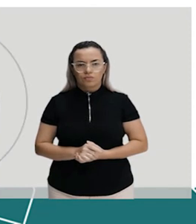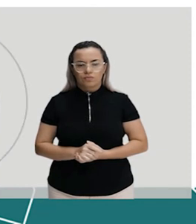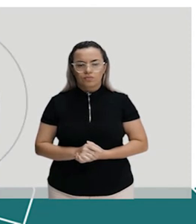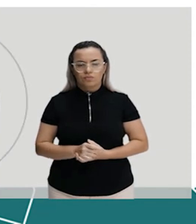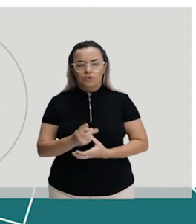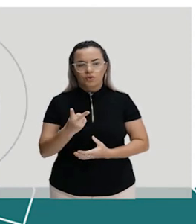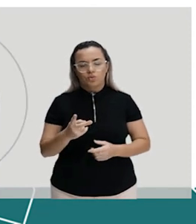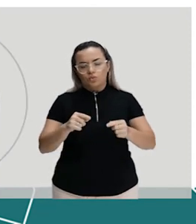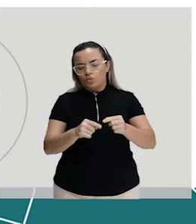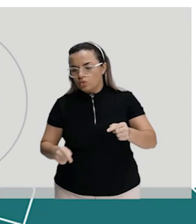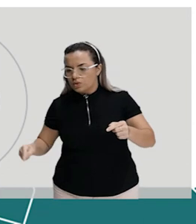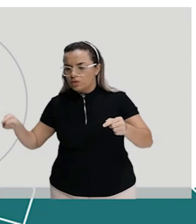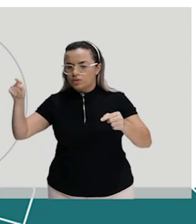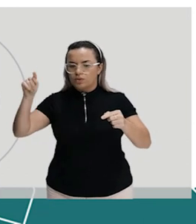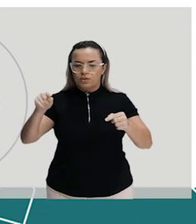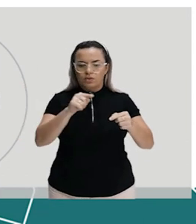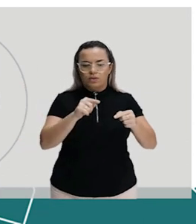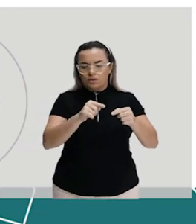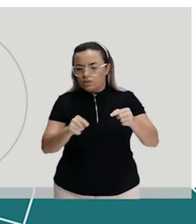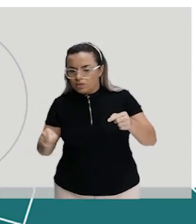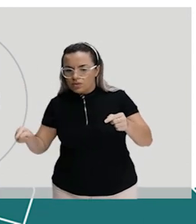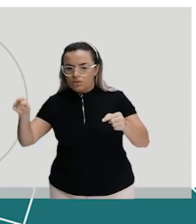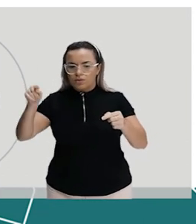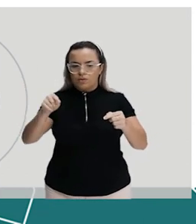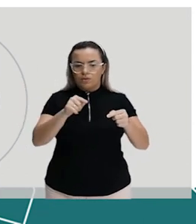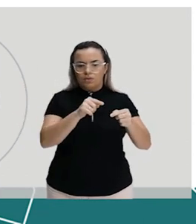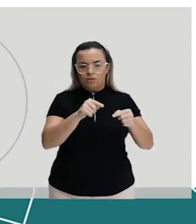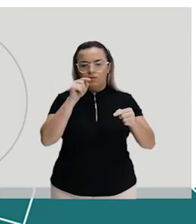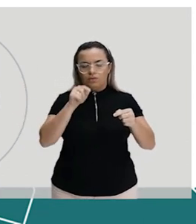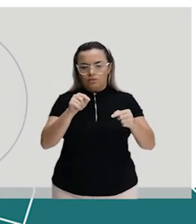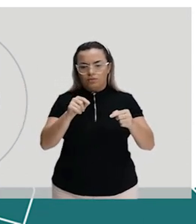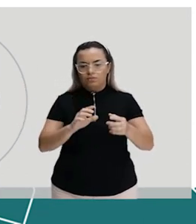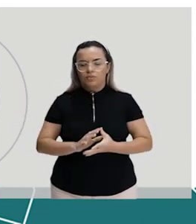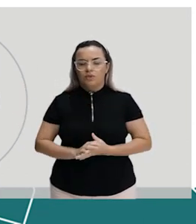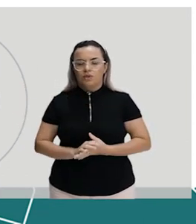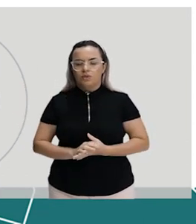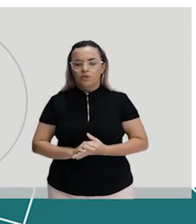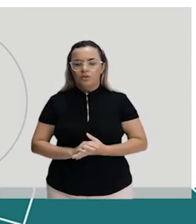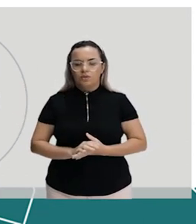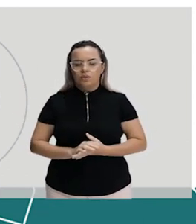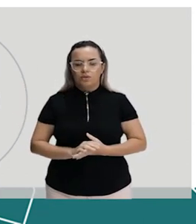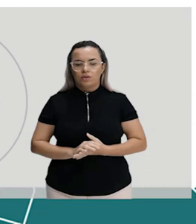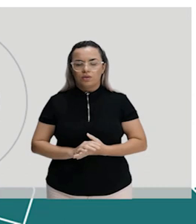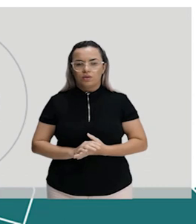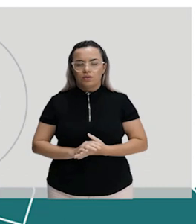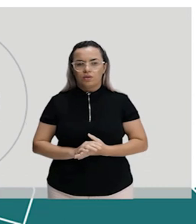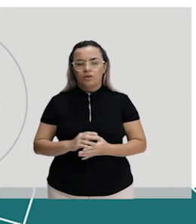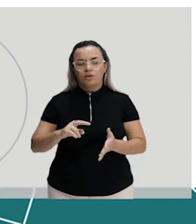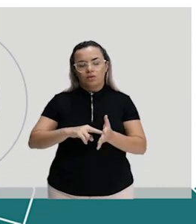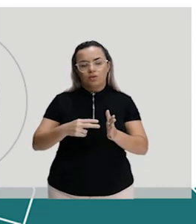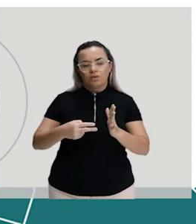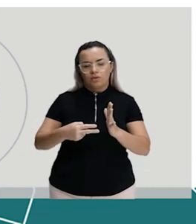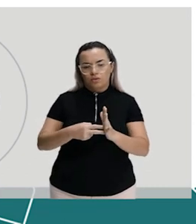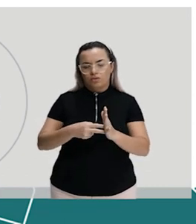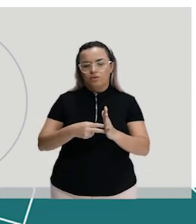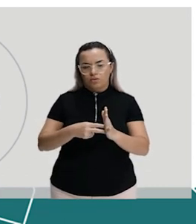duas espiras circulares concêntricas e coplanares concêntricas significa significa que elas